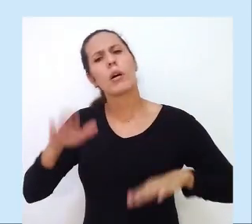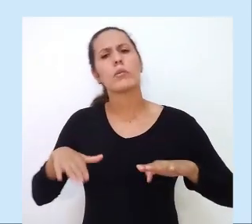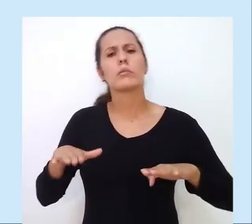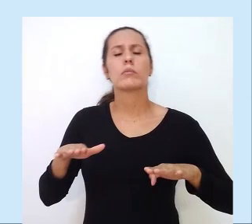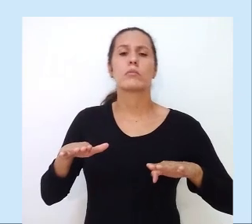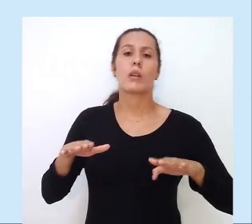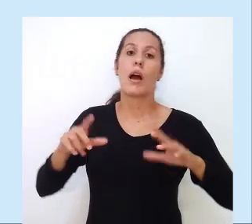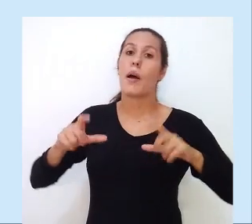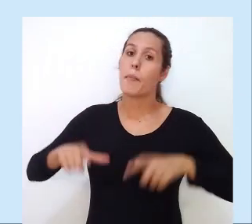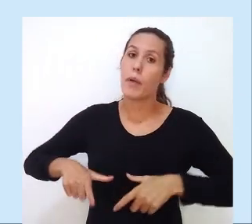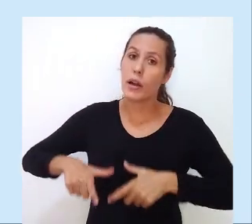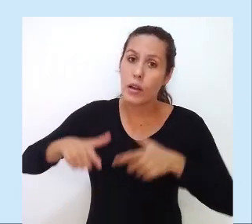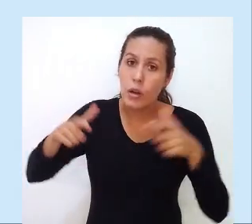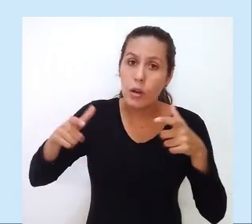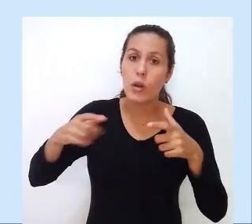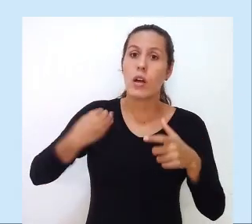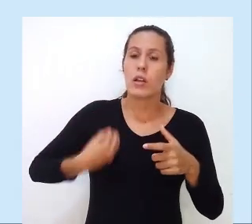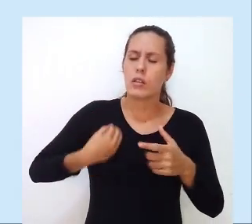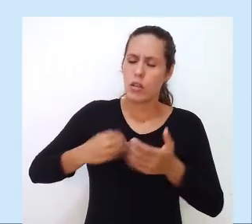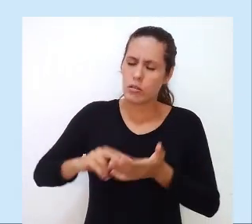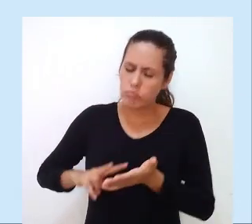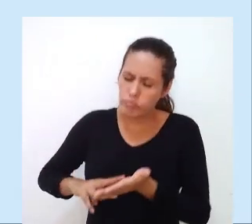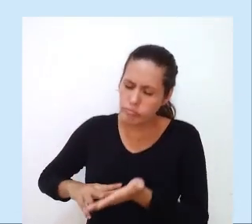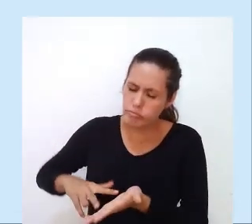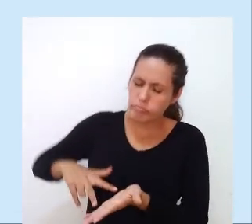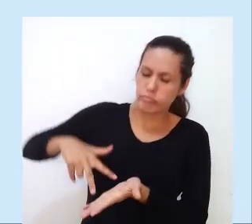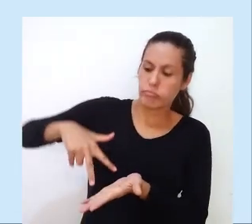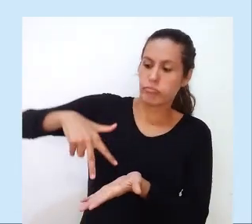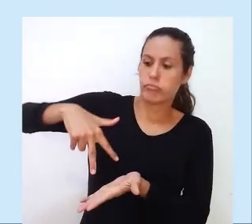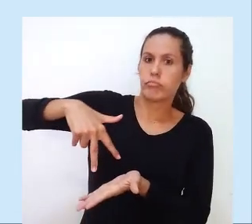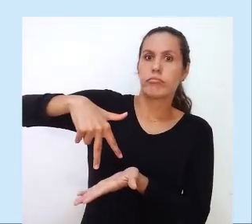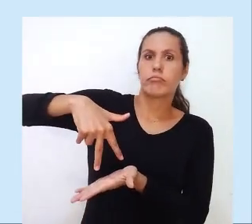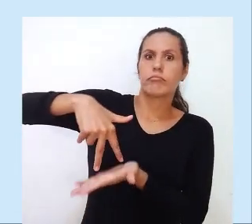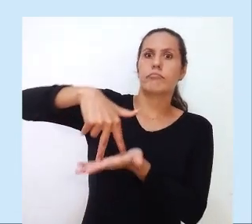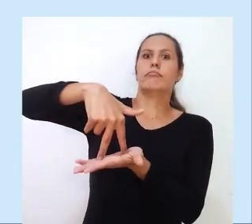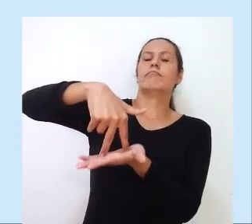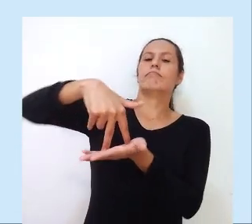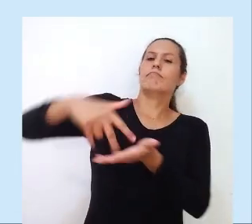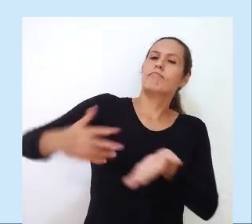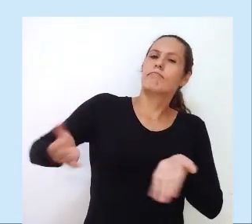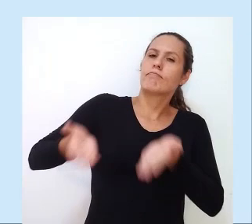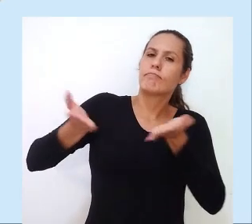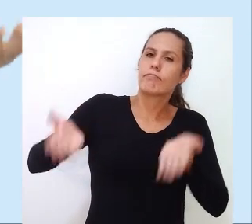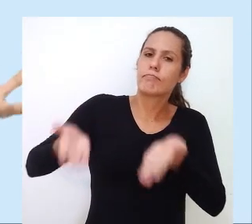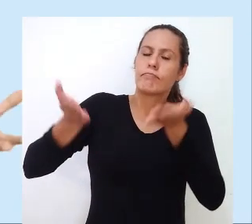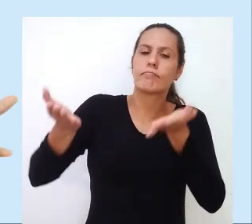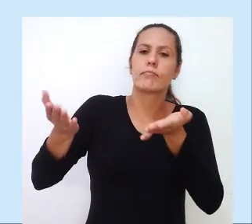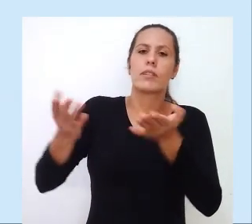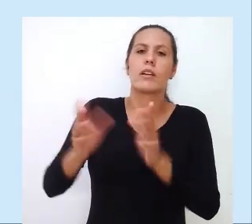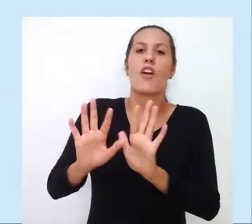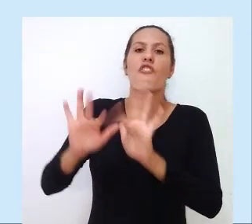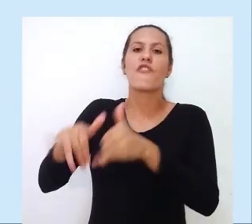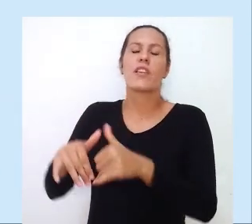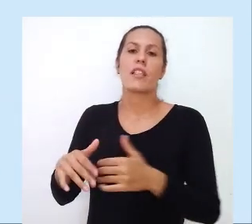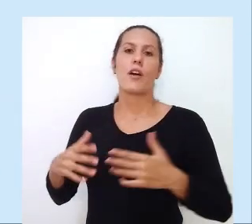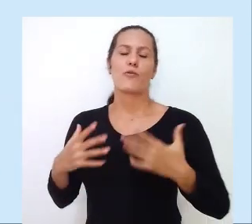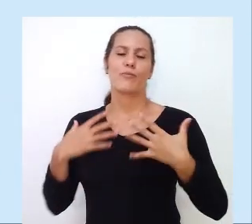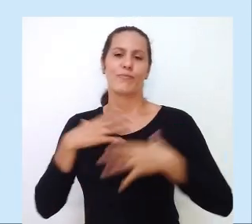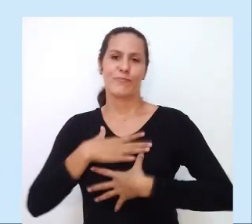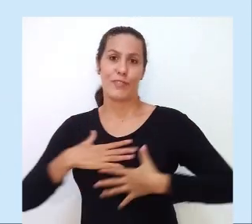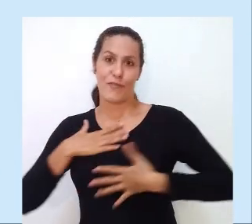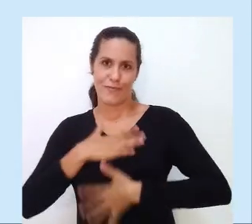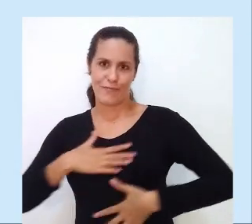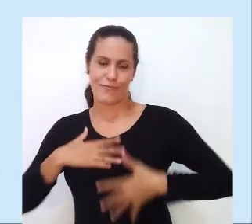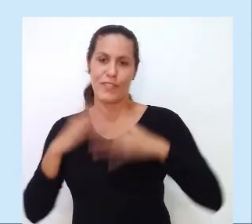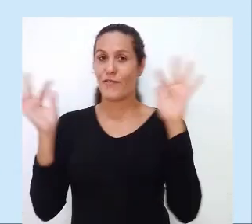no drama, os heróis têm o seu momento de redenção e eles terminam a história sempre com finais